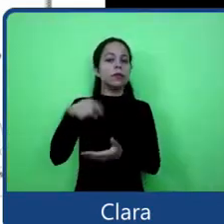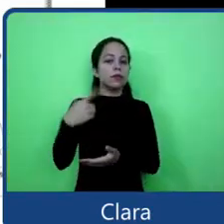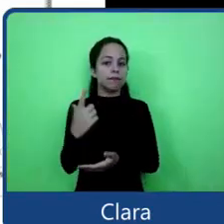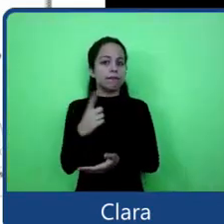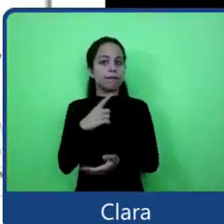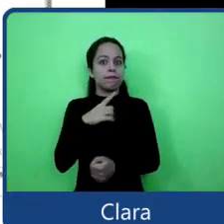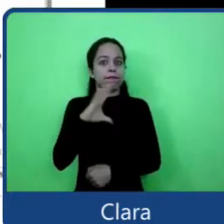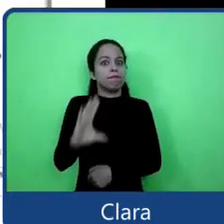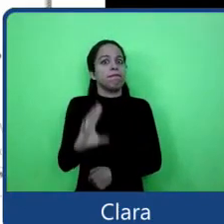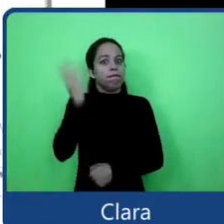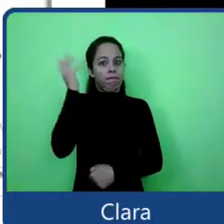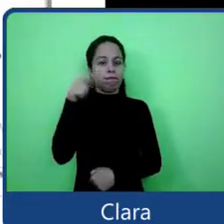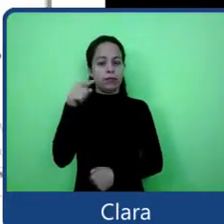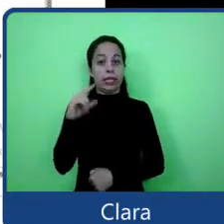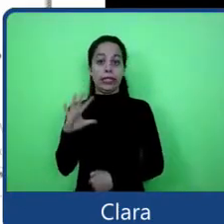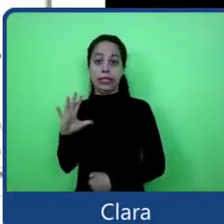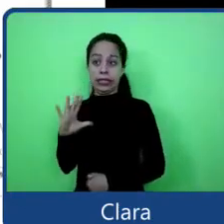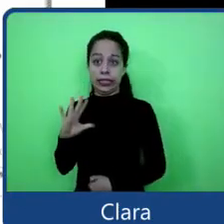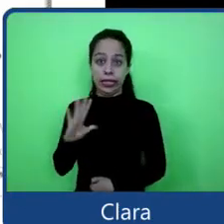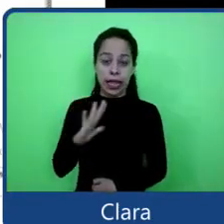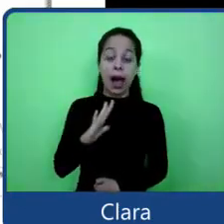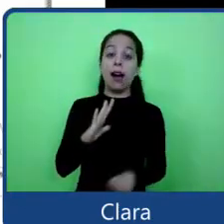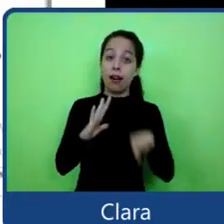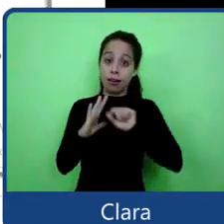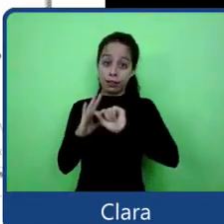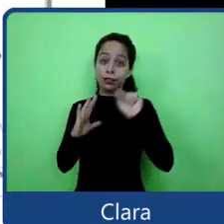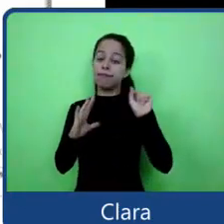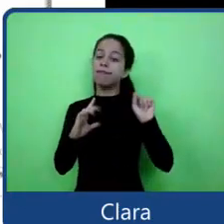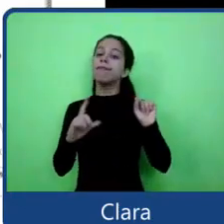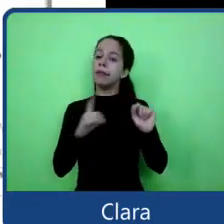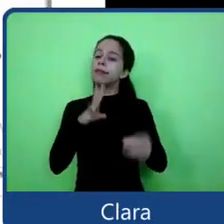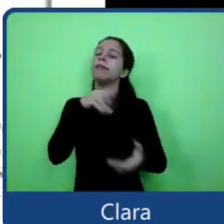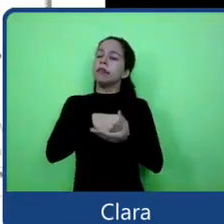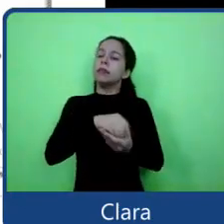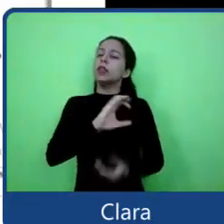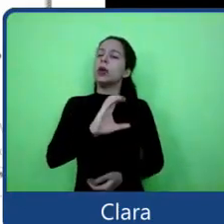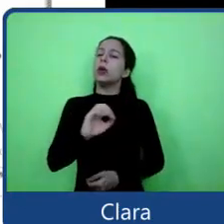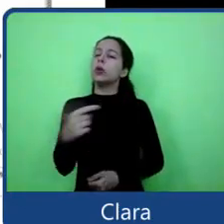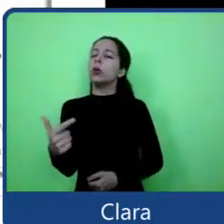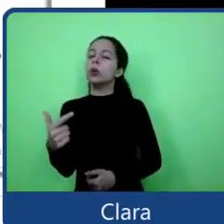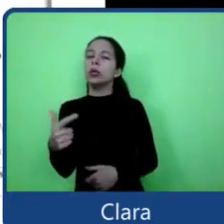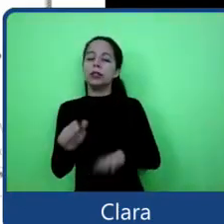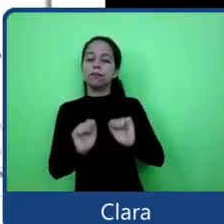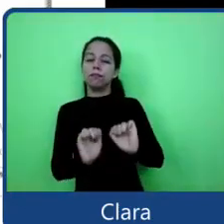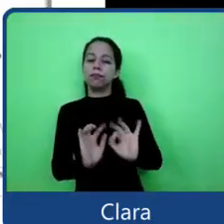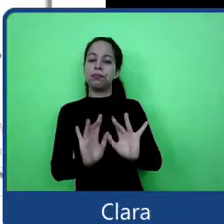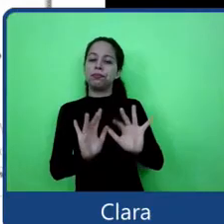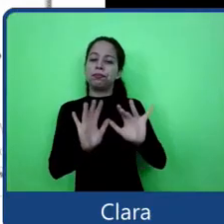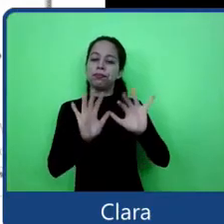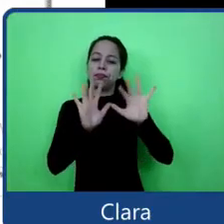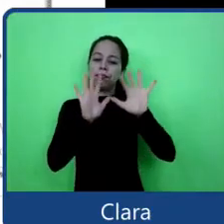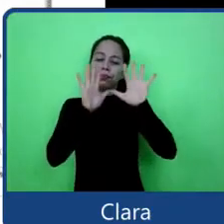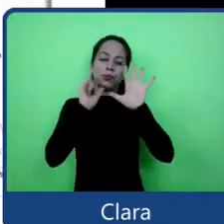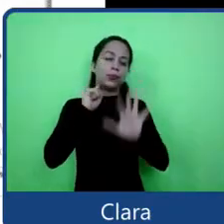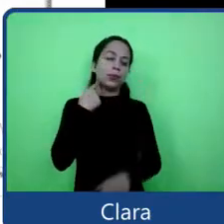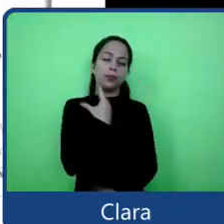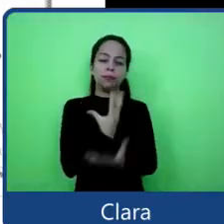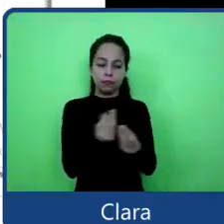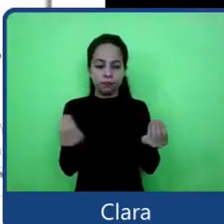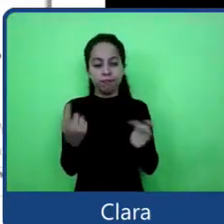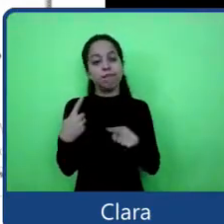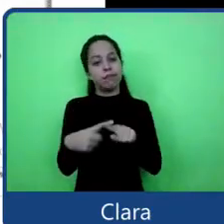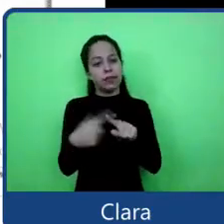acabam sendo grandes emissoras também de gás de efeito estufa, né? Por concentrarem essas atividades.